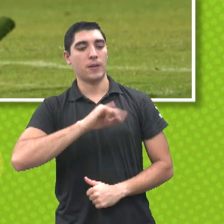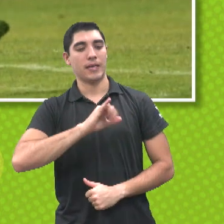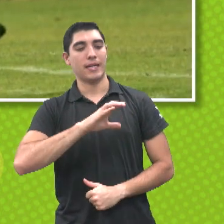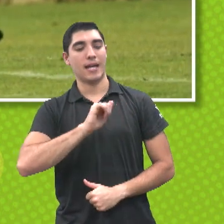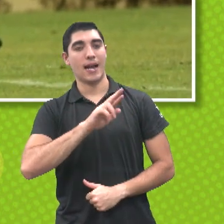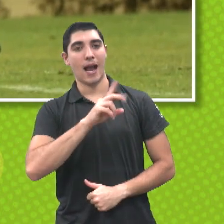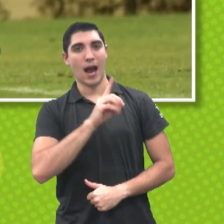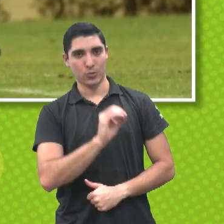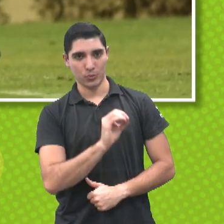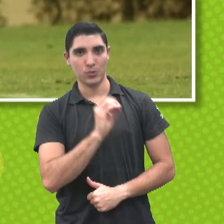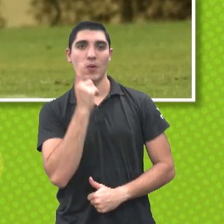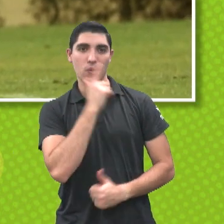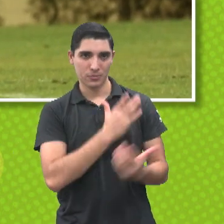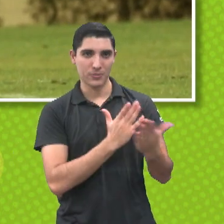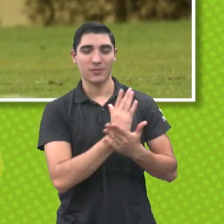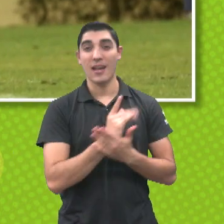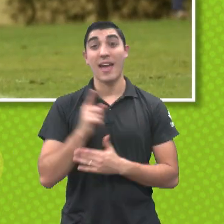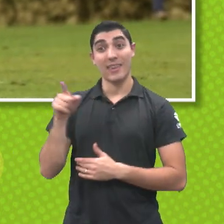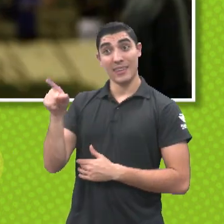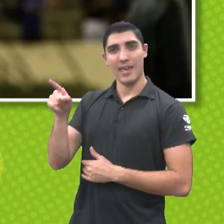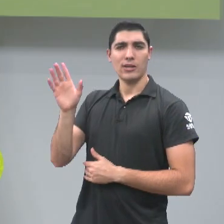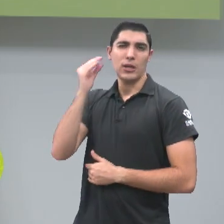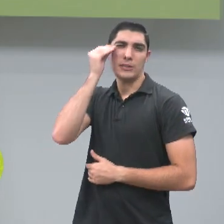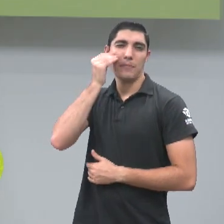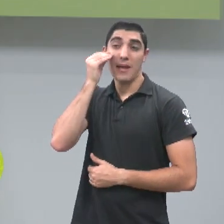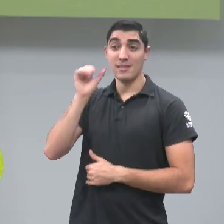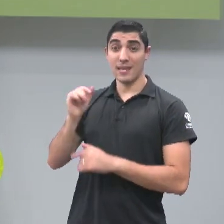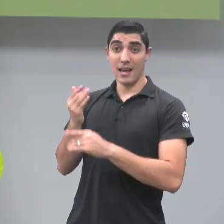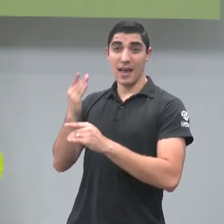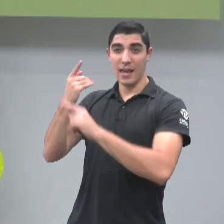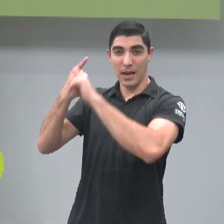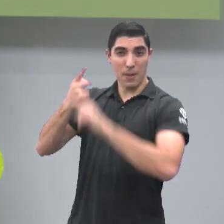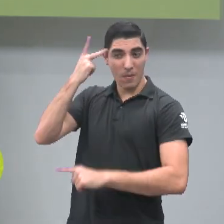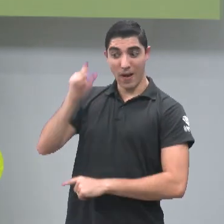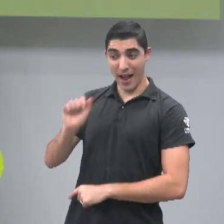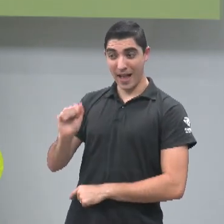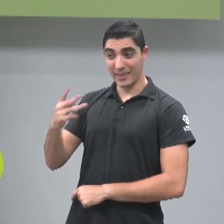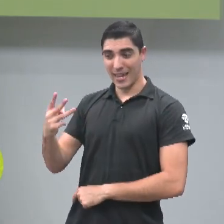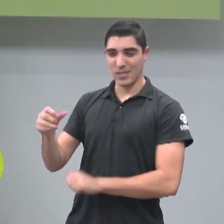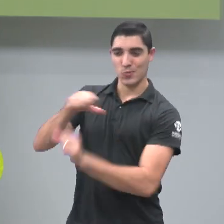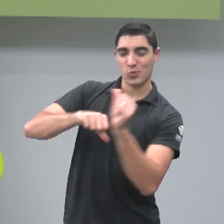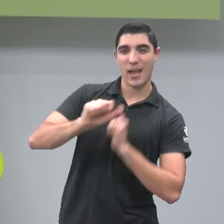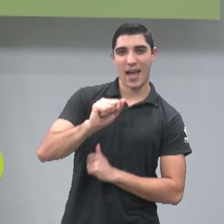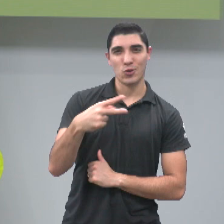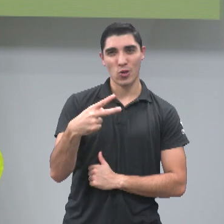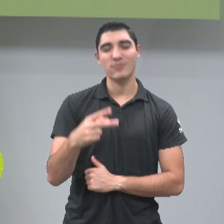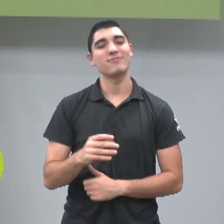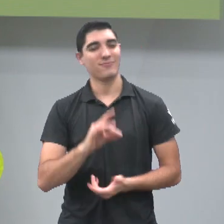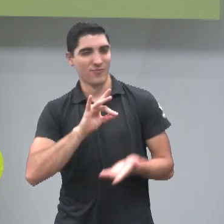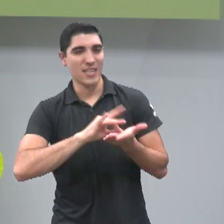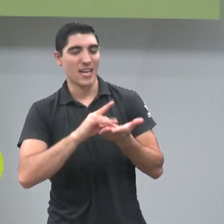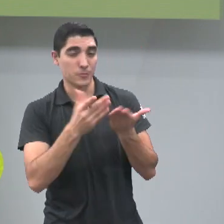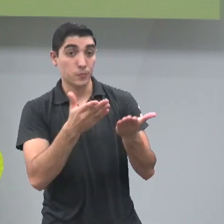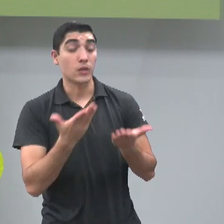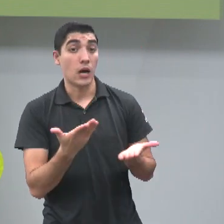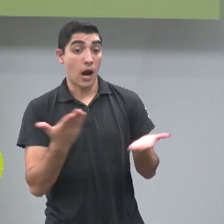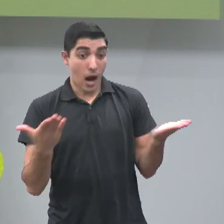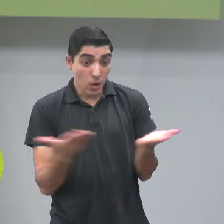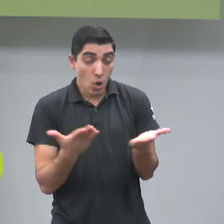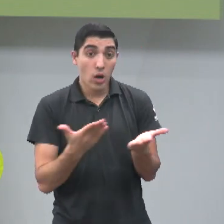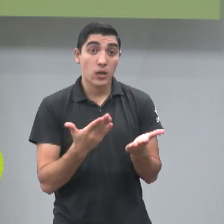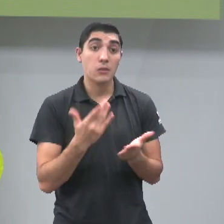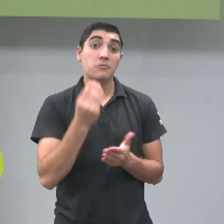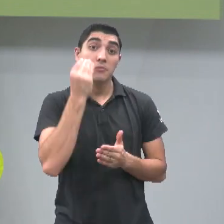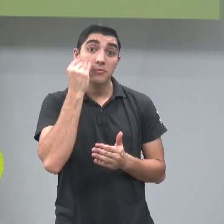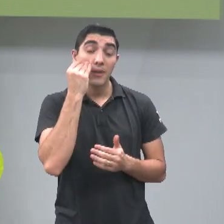aí no campeonato. Que é o rei do acesso da Série A3. Que era o rei do acesso na Série A3, na Bezinha também. E aí, esse ano de novo apostou num treinador que